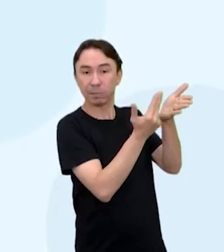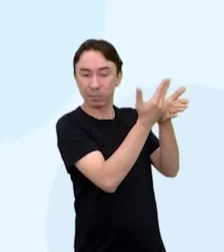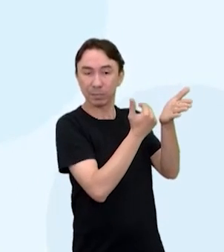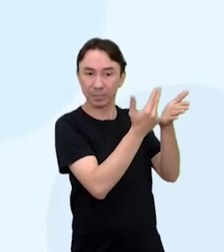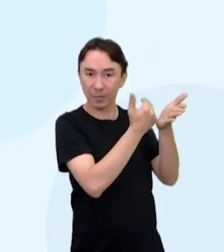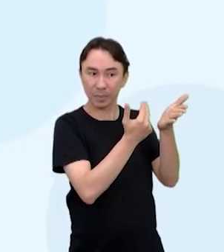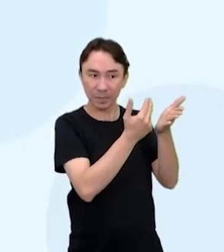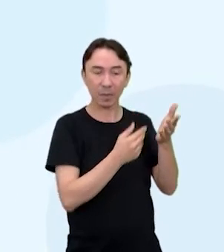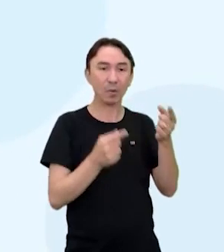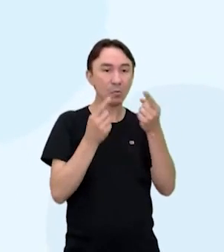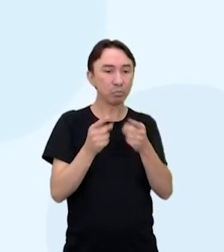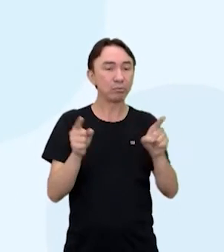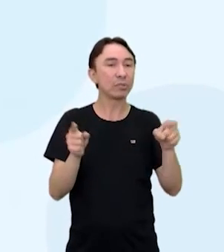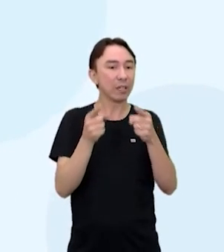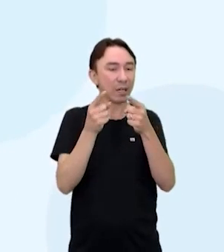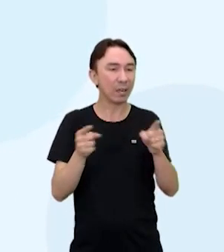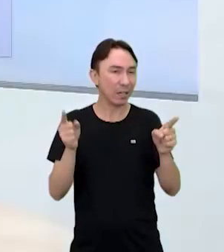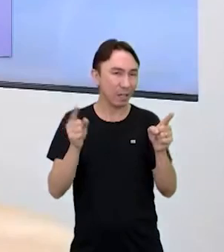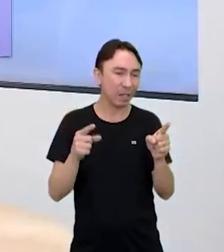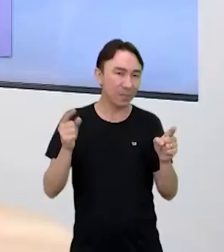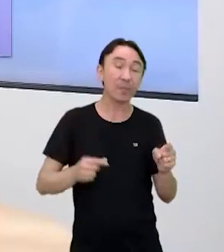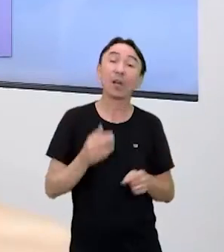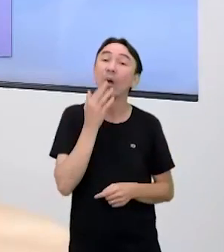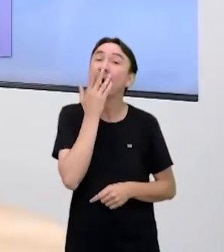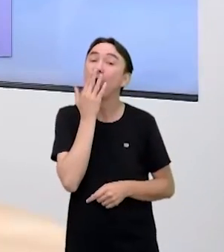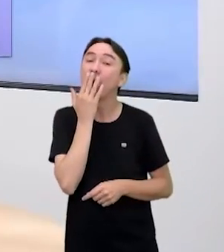dança, que eu só mudei por uma questão